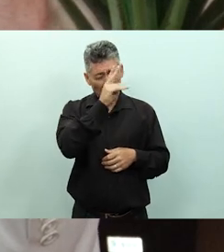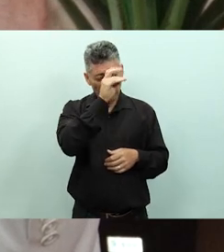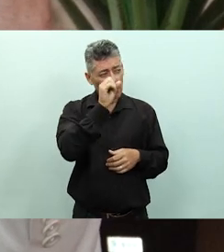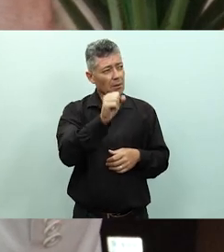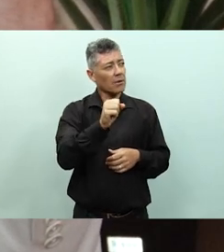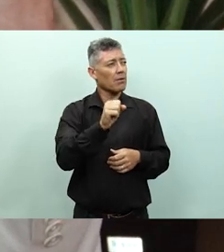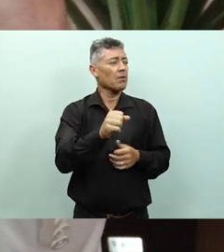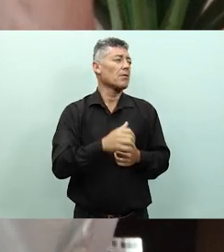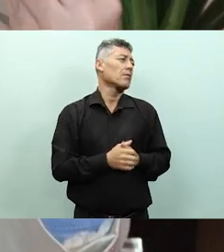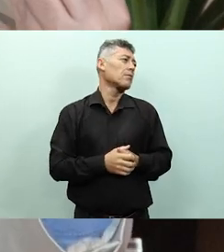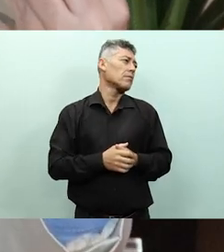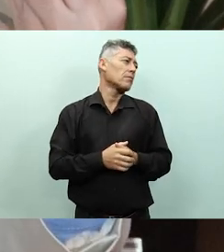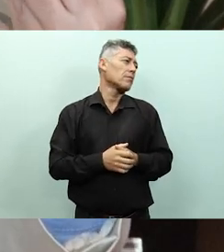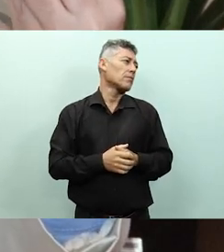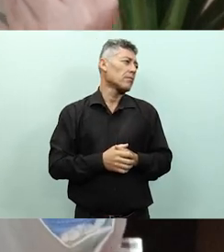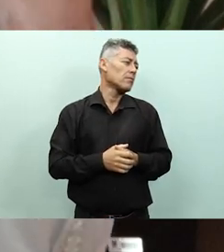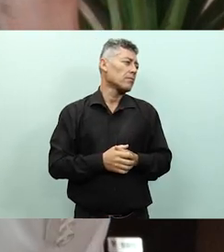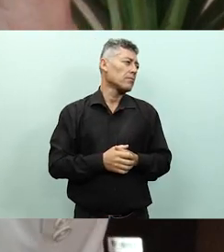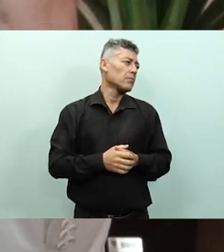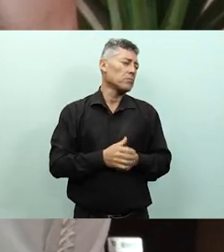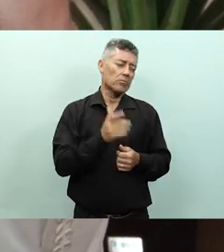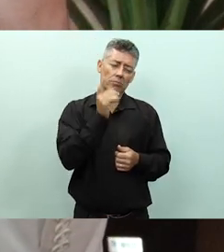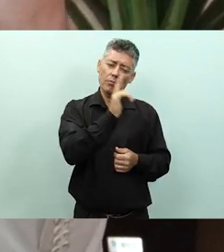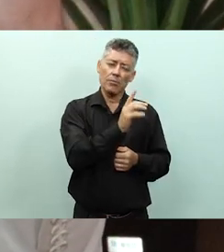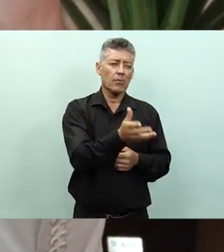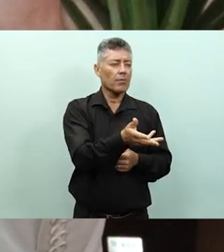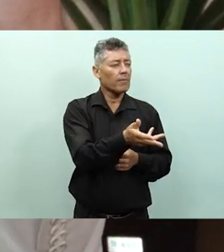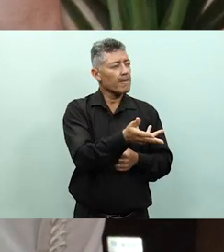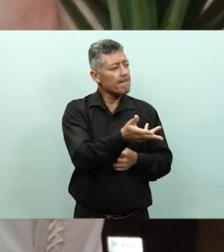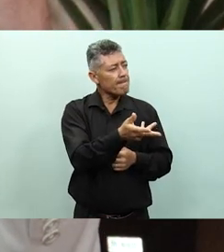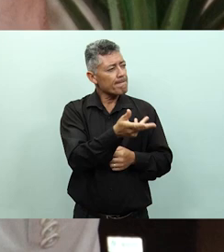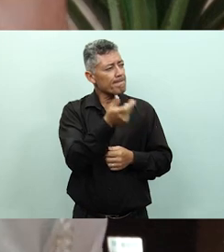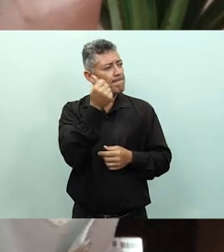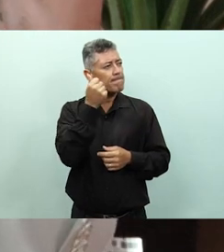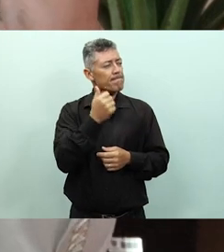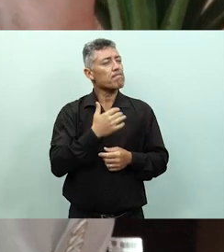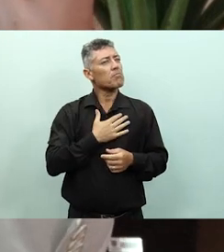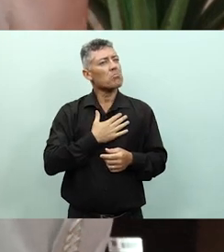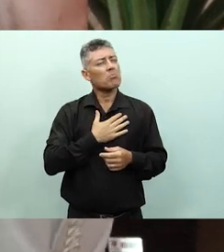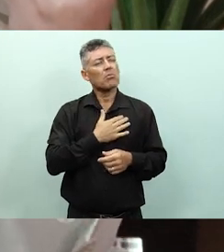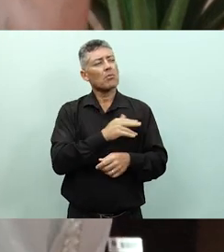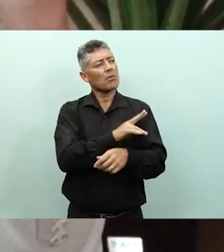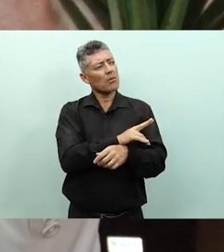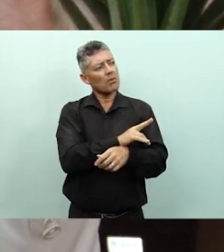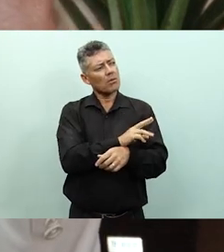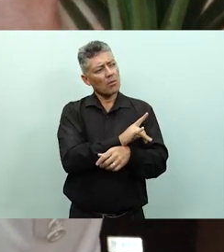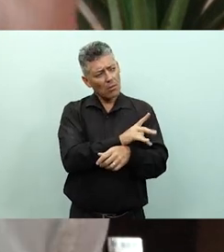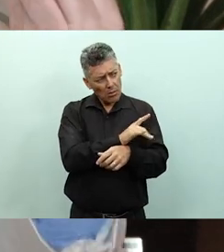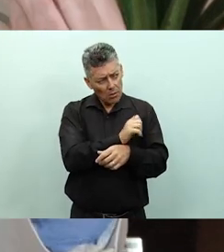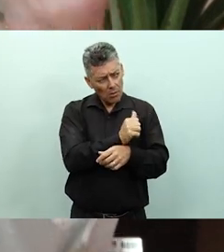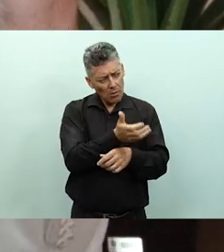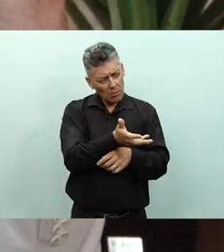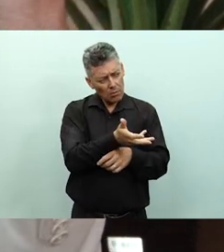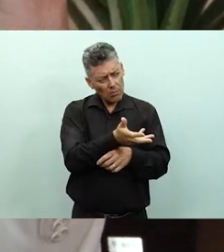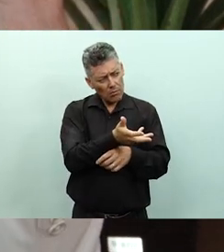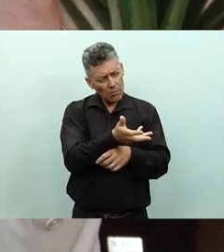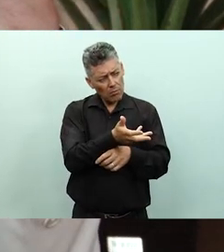forte, muito contagiante. Eu diria que Dona Vilma era uma